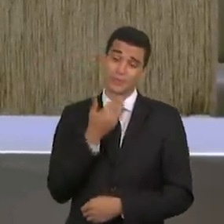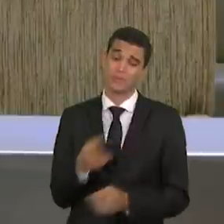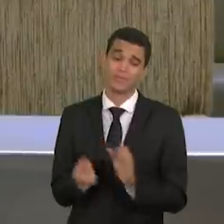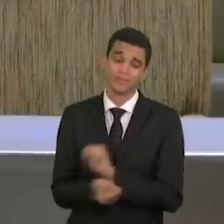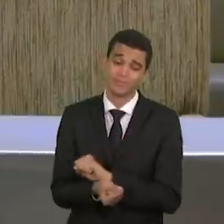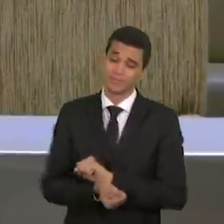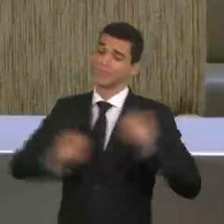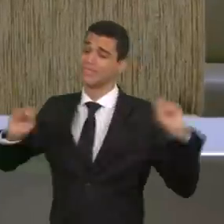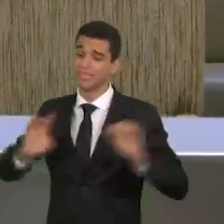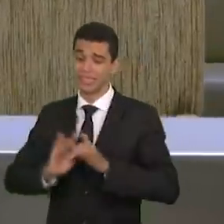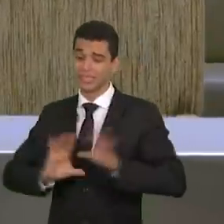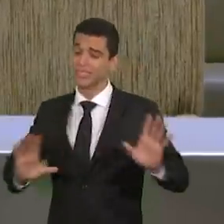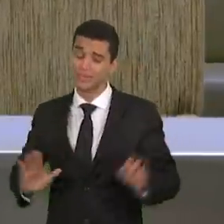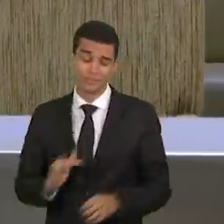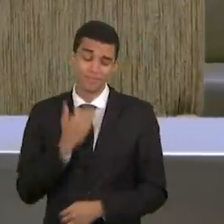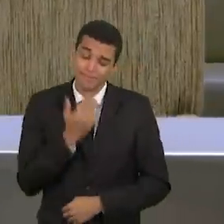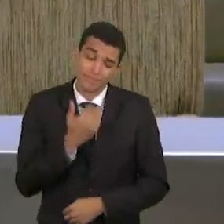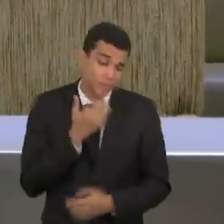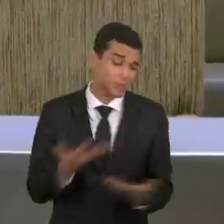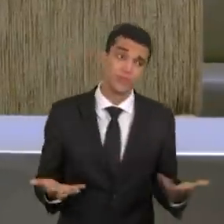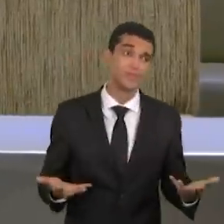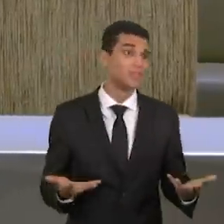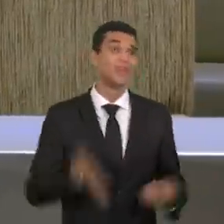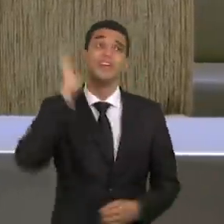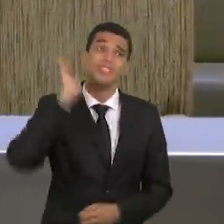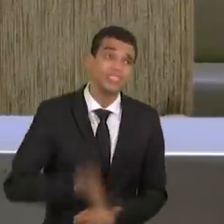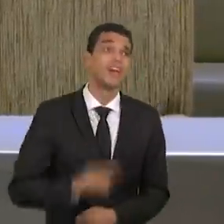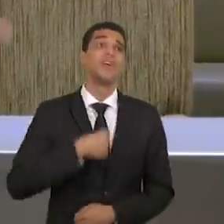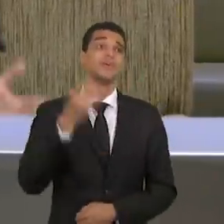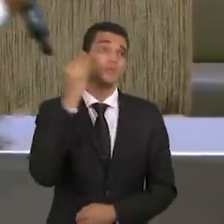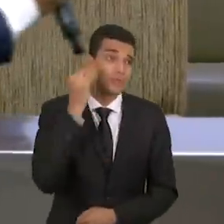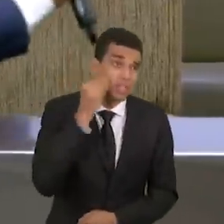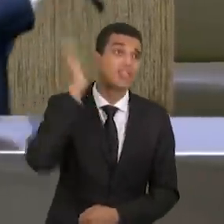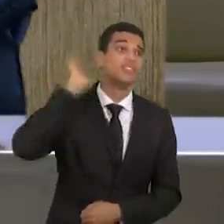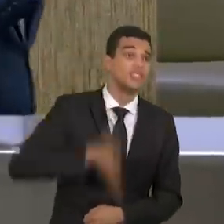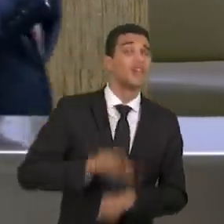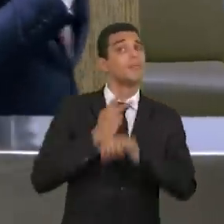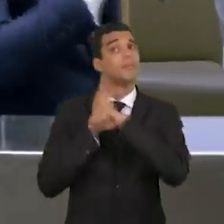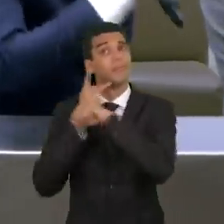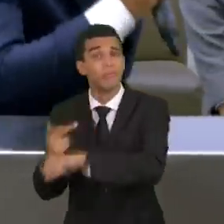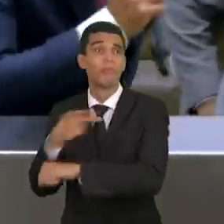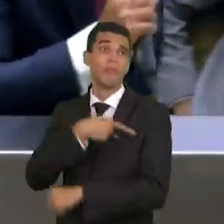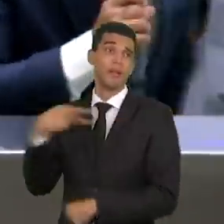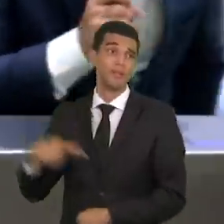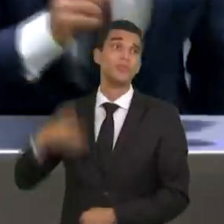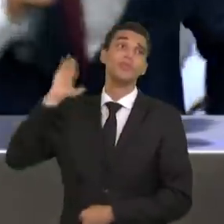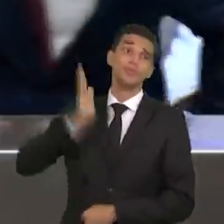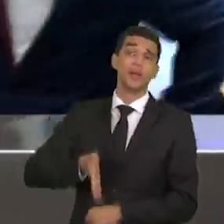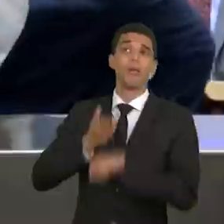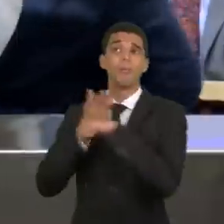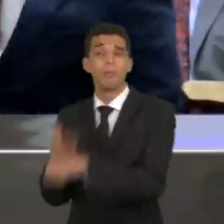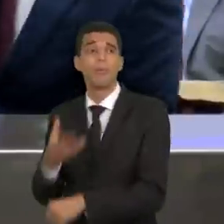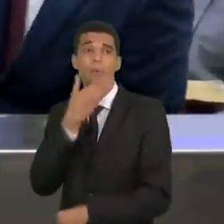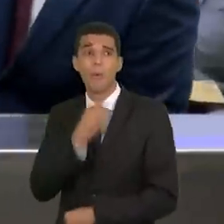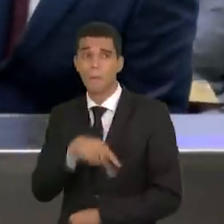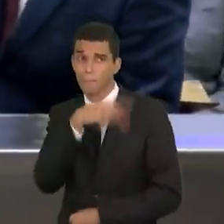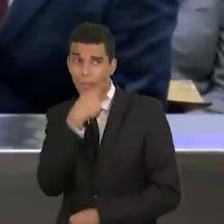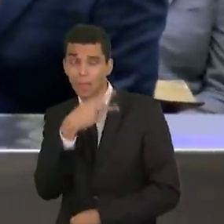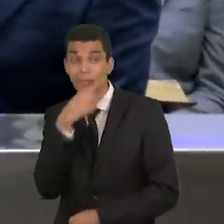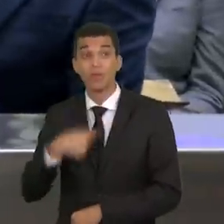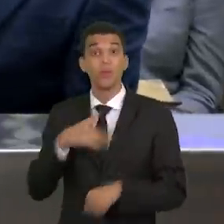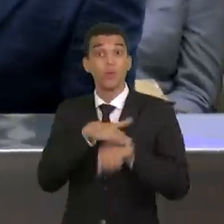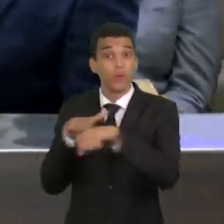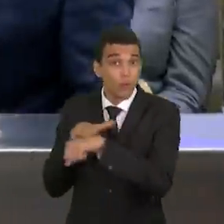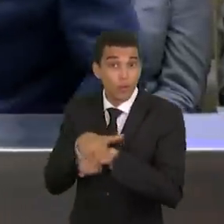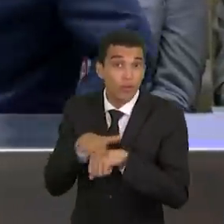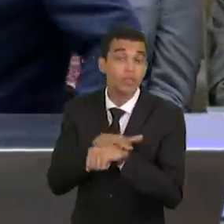desta situação. Eu até já tentei, já procurei o pastor, procurei o presbítero, conversei com o meu líder